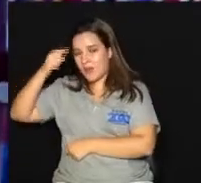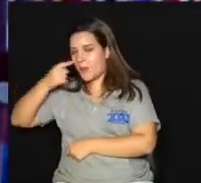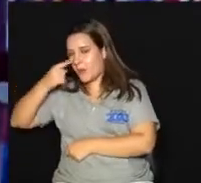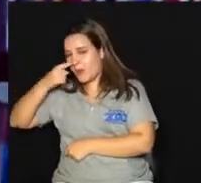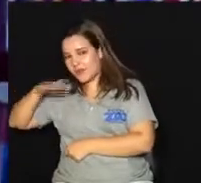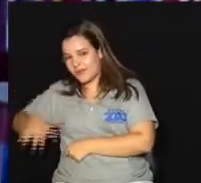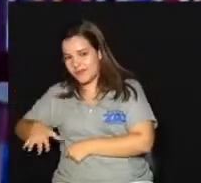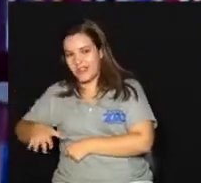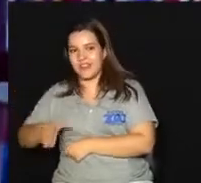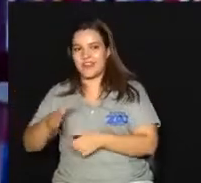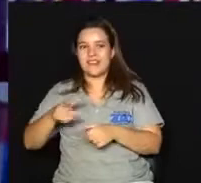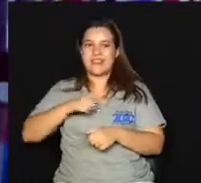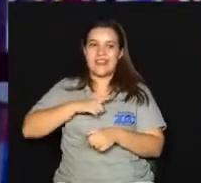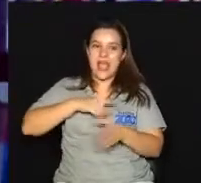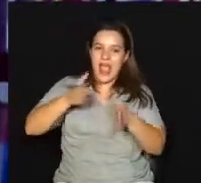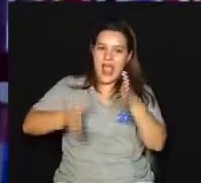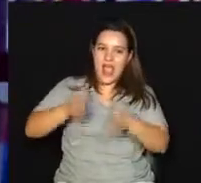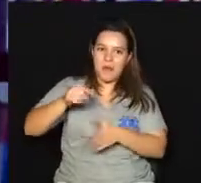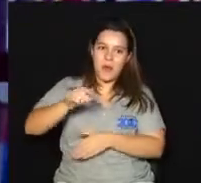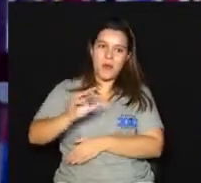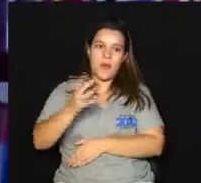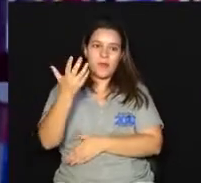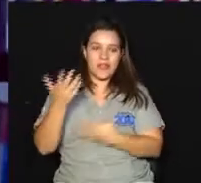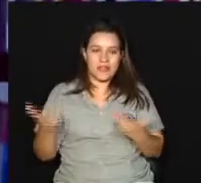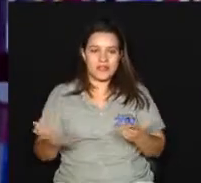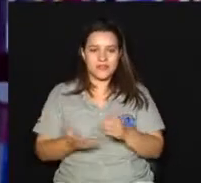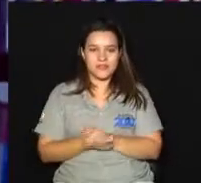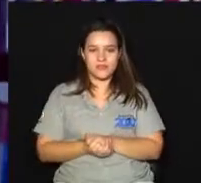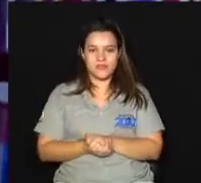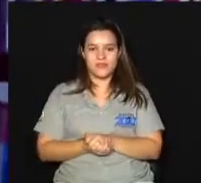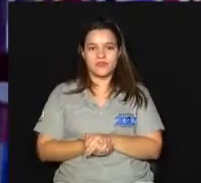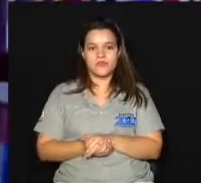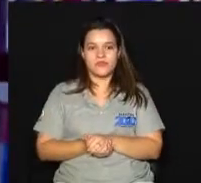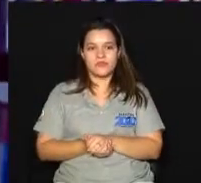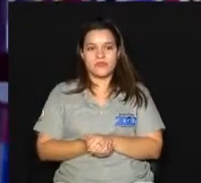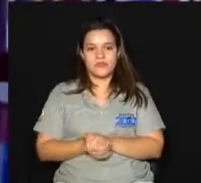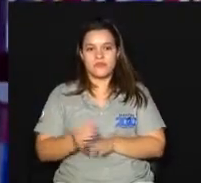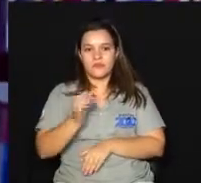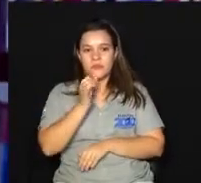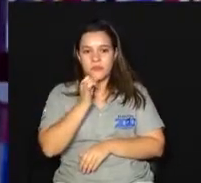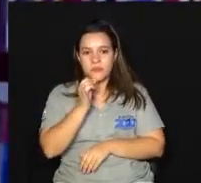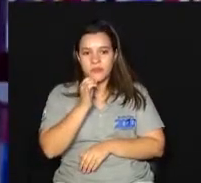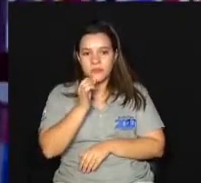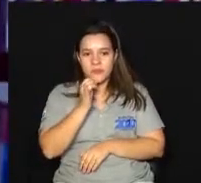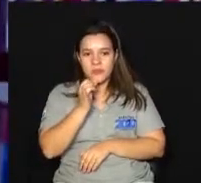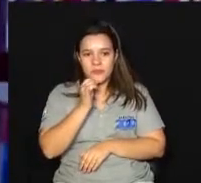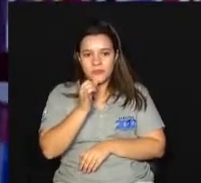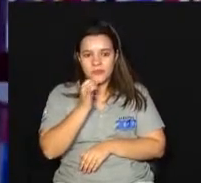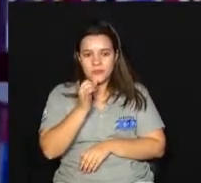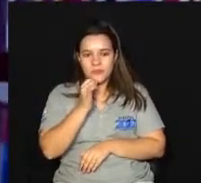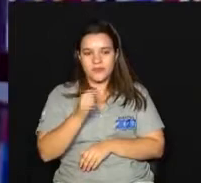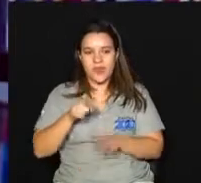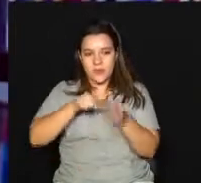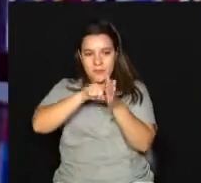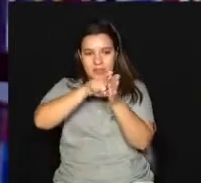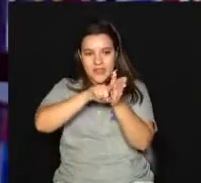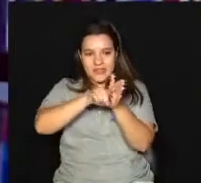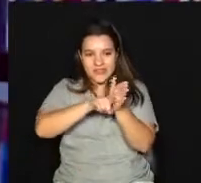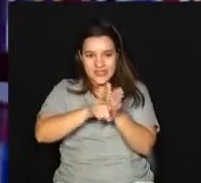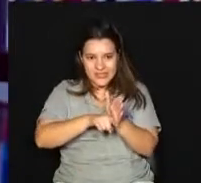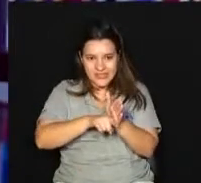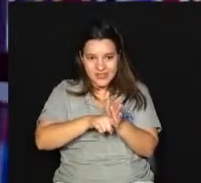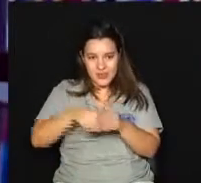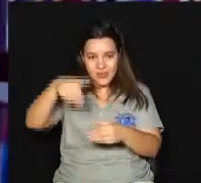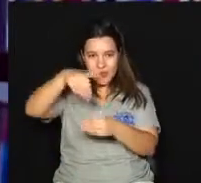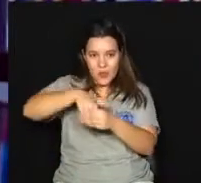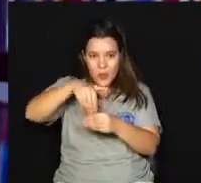à época desses acontecimentos, né? Veja, por exemplo, nas pesquisas eleitorais,